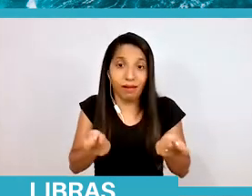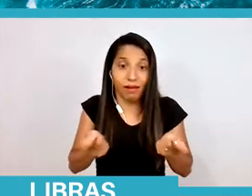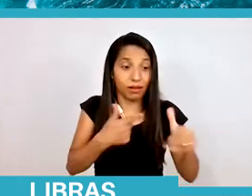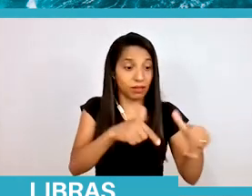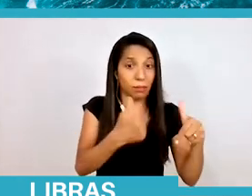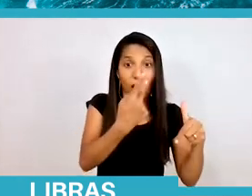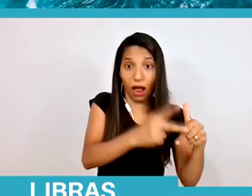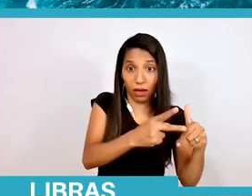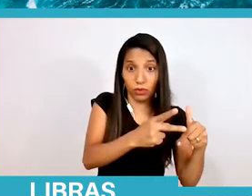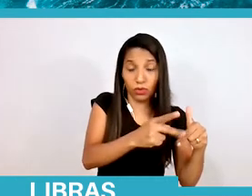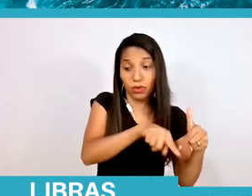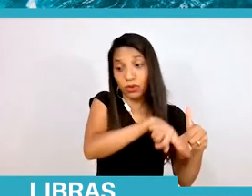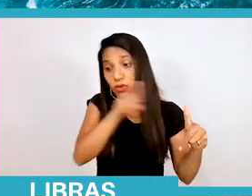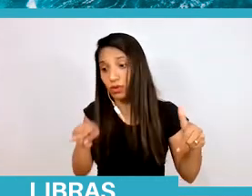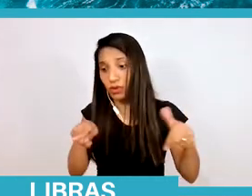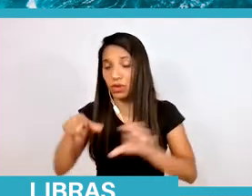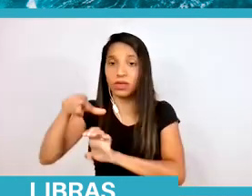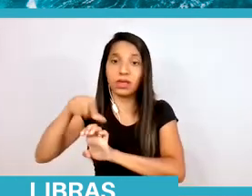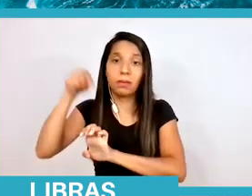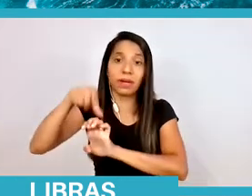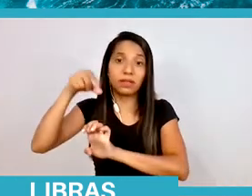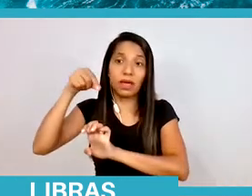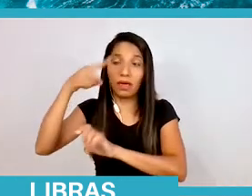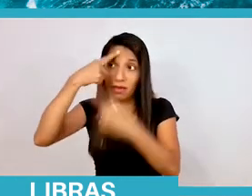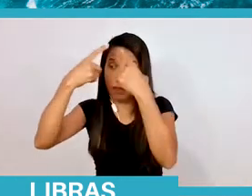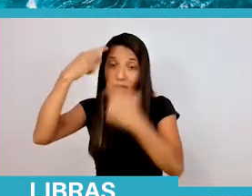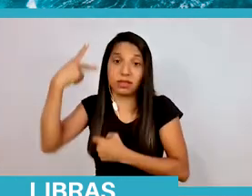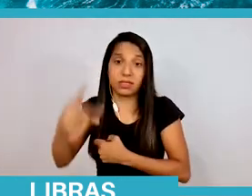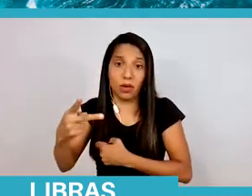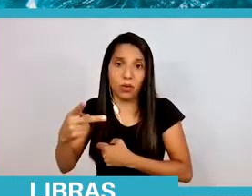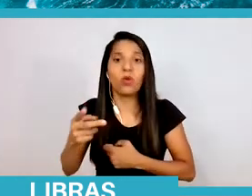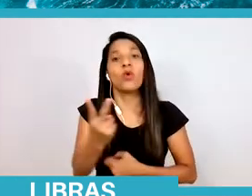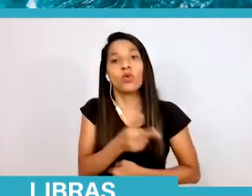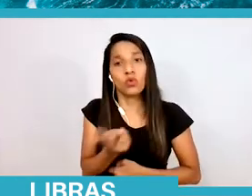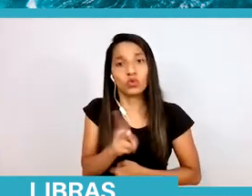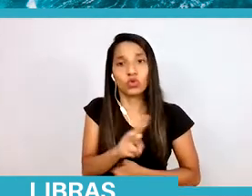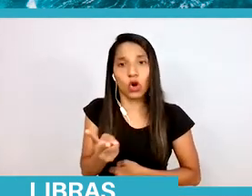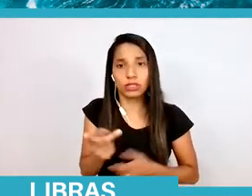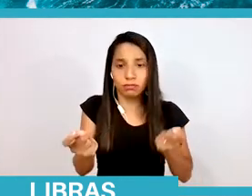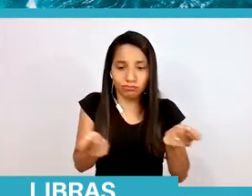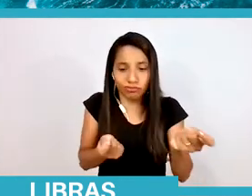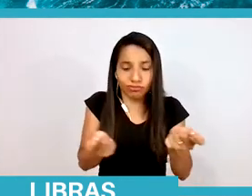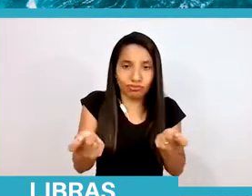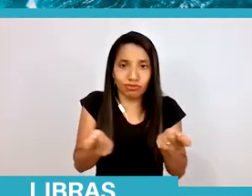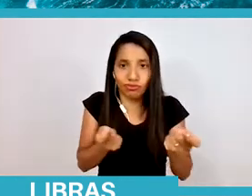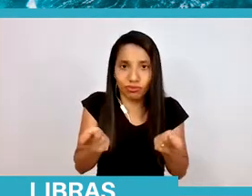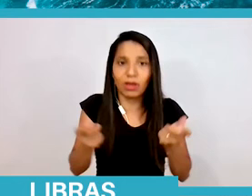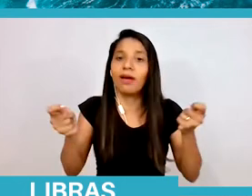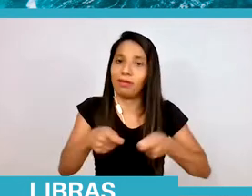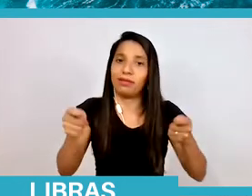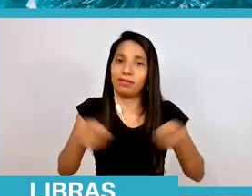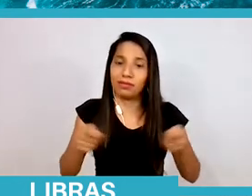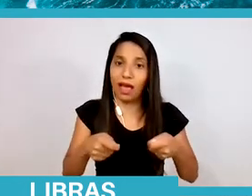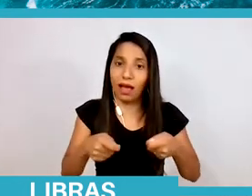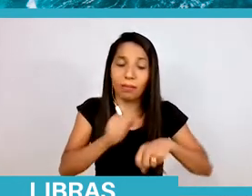limitante para você empreender. É possível, sim, você hoje procurar empreender bootstrap em dupla jornada, sem ter que sair